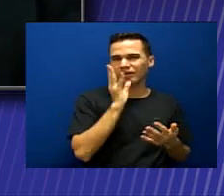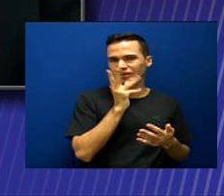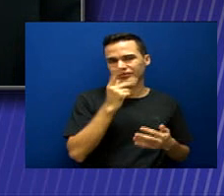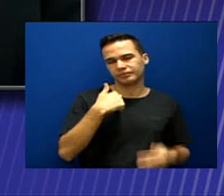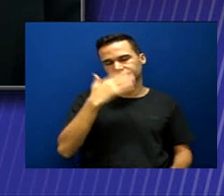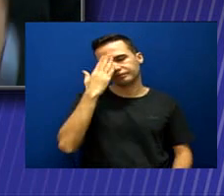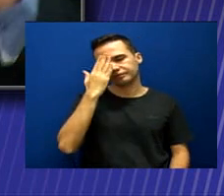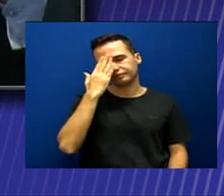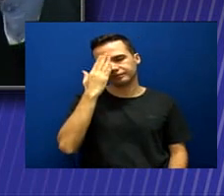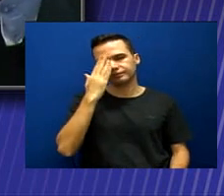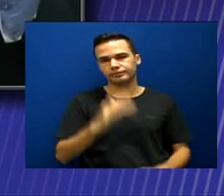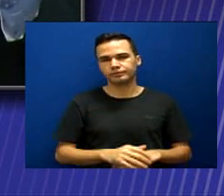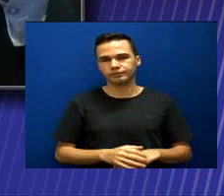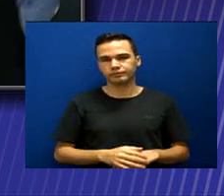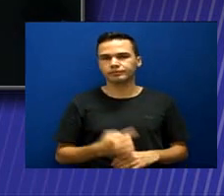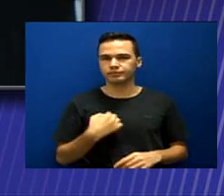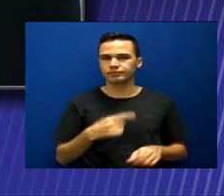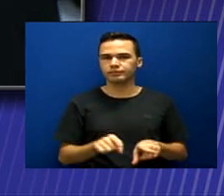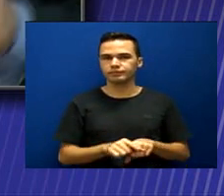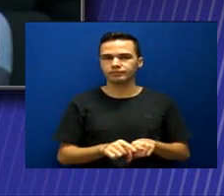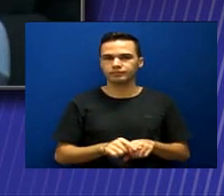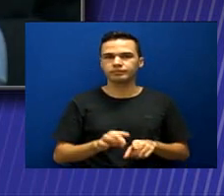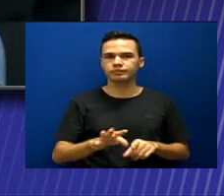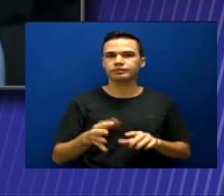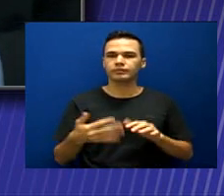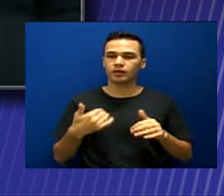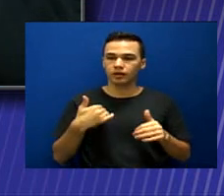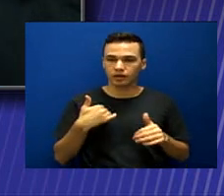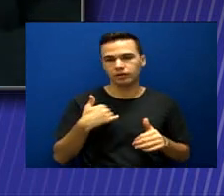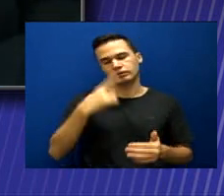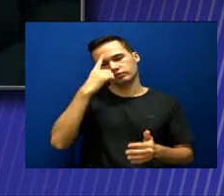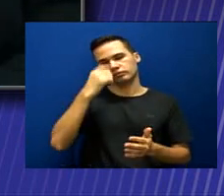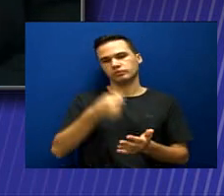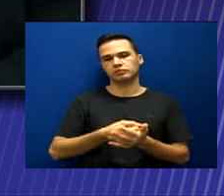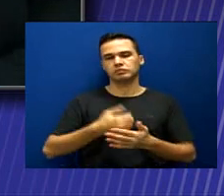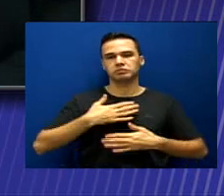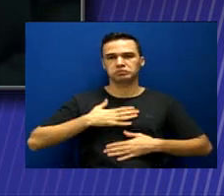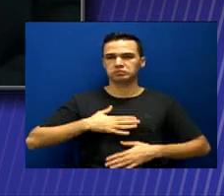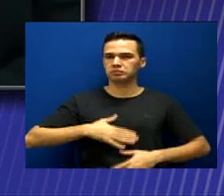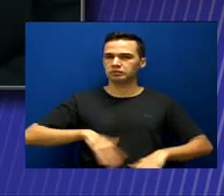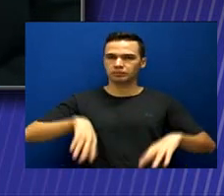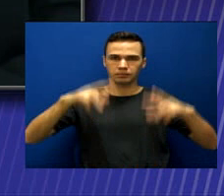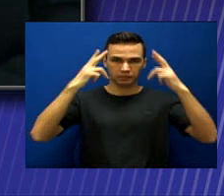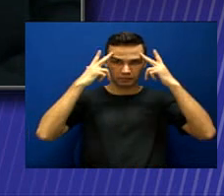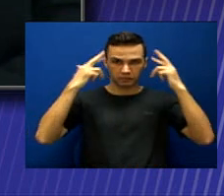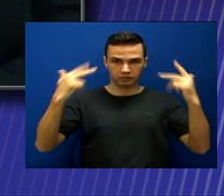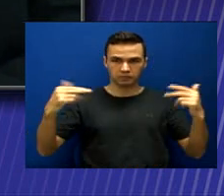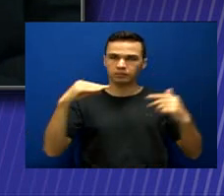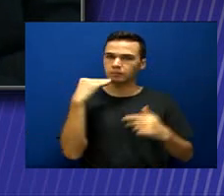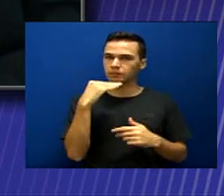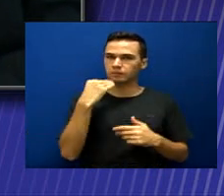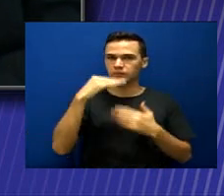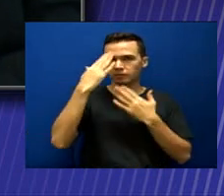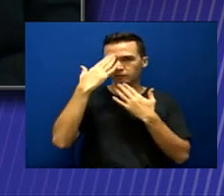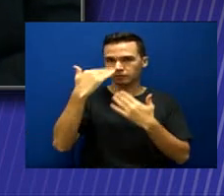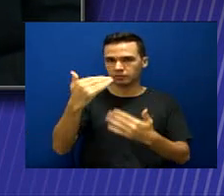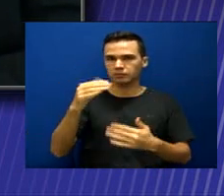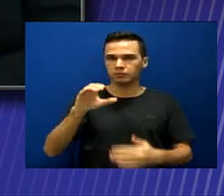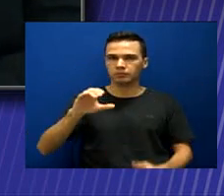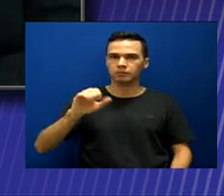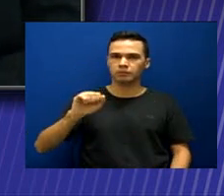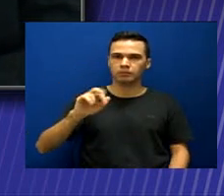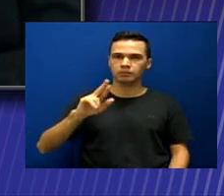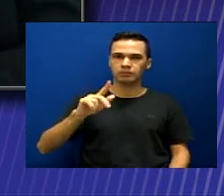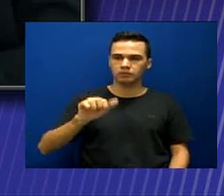também. Então, como... vereador, eu voto muito tranquilo, muito feliz, Aproveito a oportunidade para agradecer ao deputado Carlos